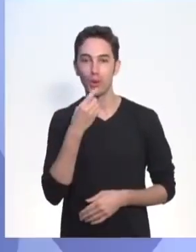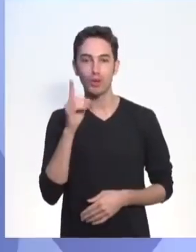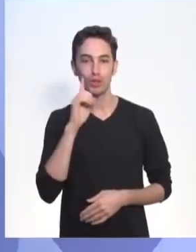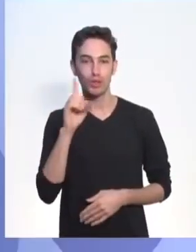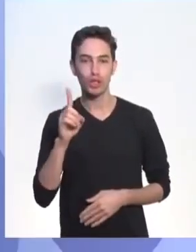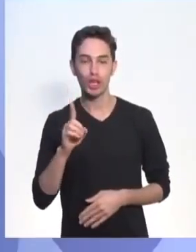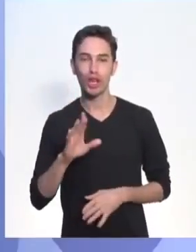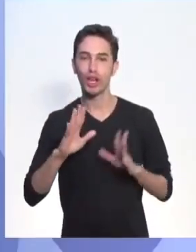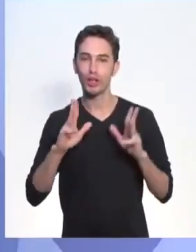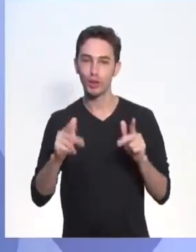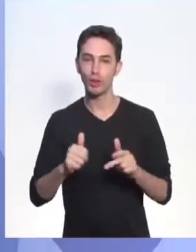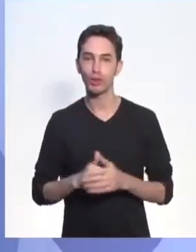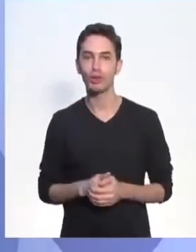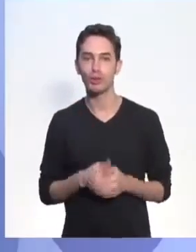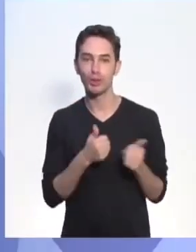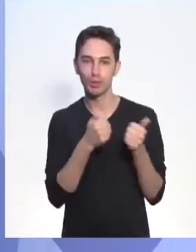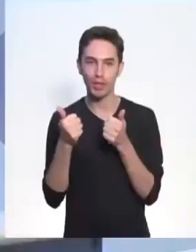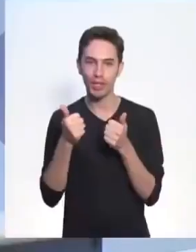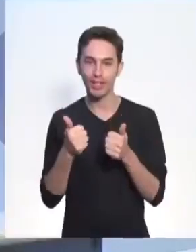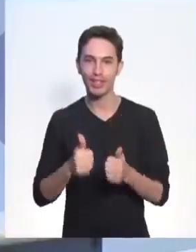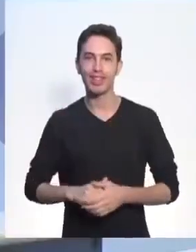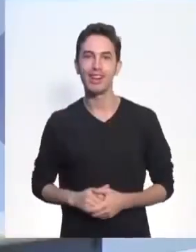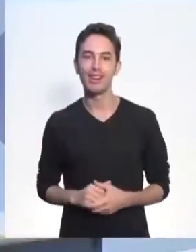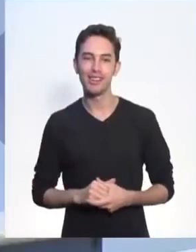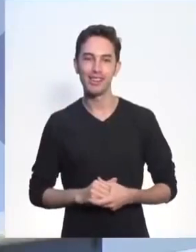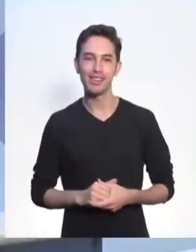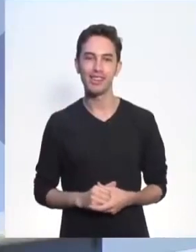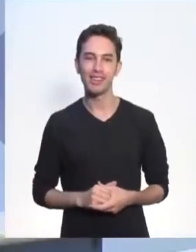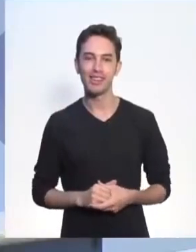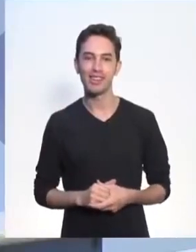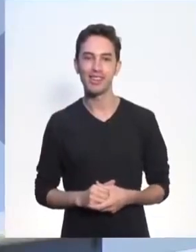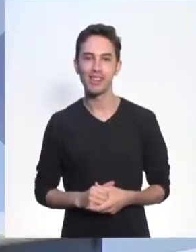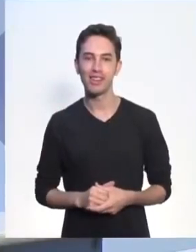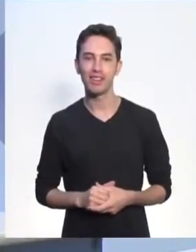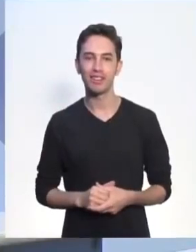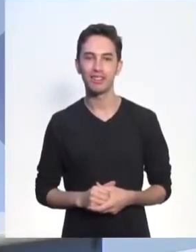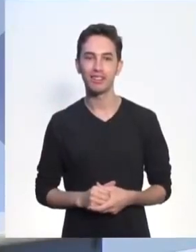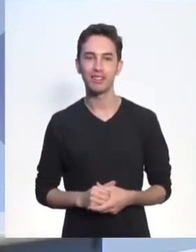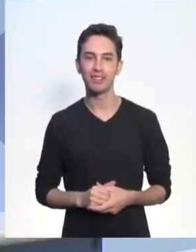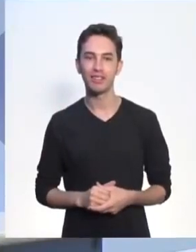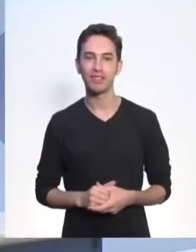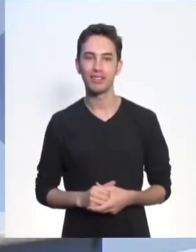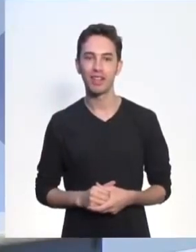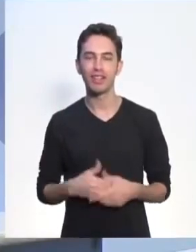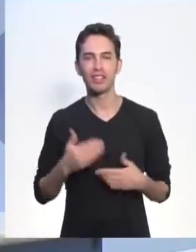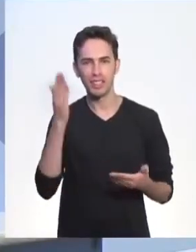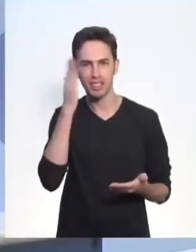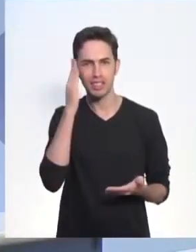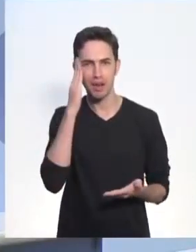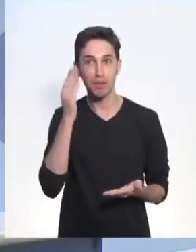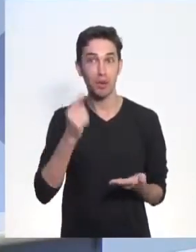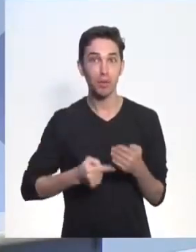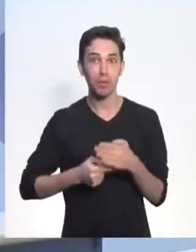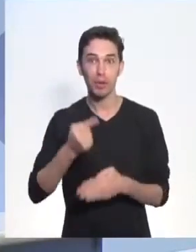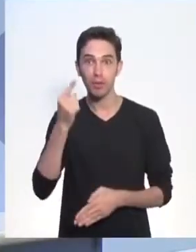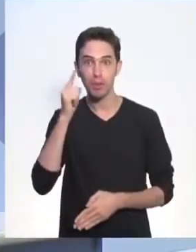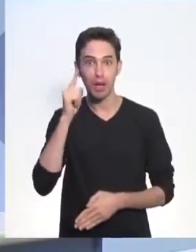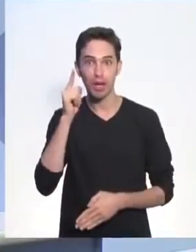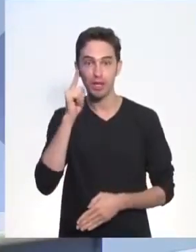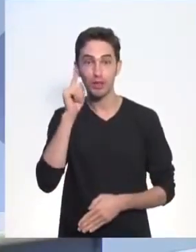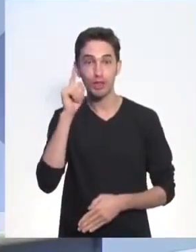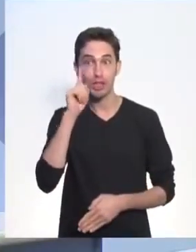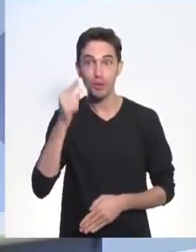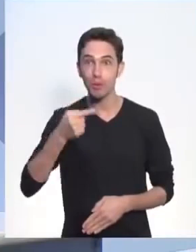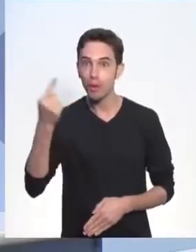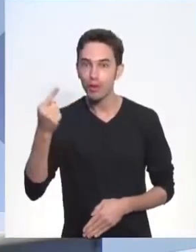dia, alunos. Tudo bem? A gente sabe que é complicado o primeiro dia, tá? Colegas, por